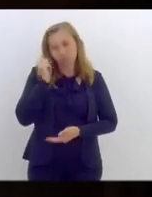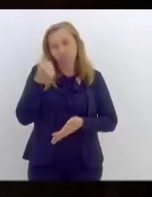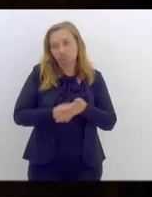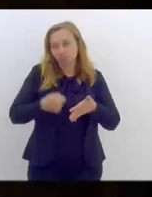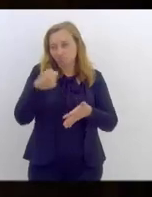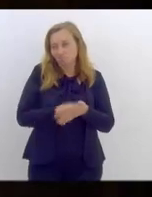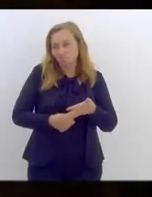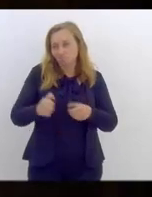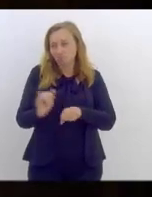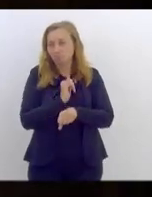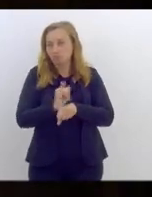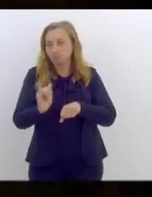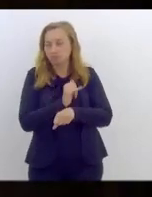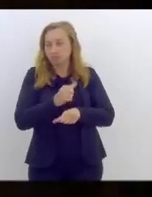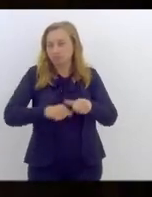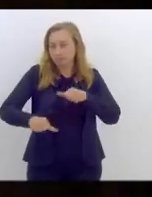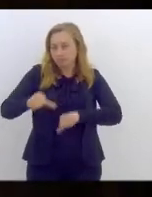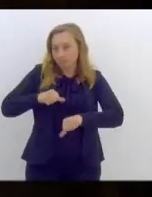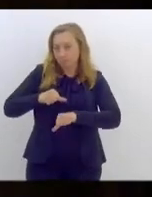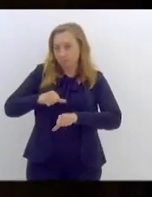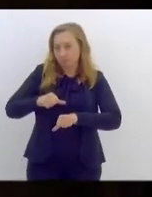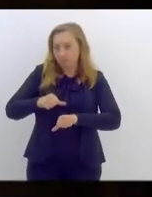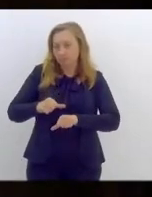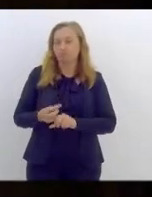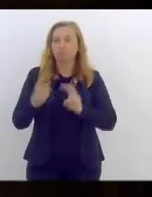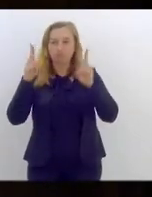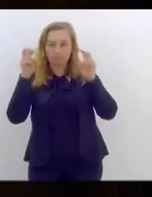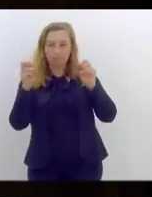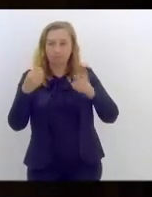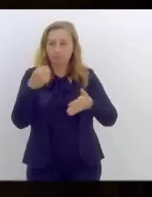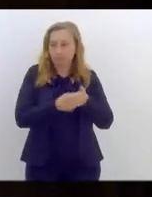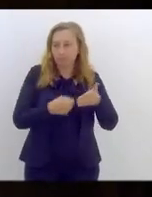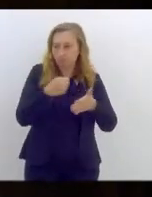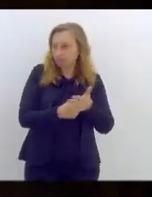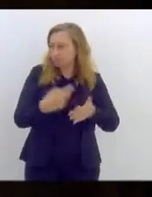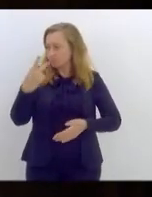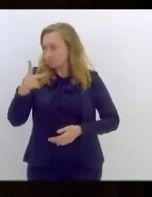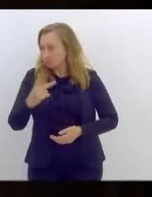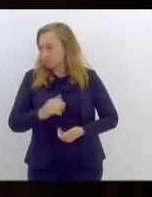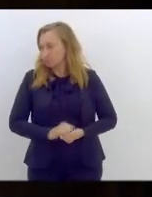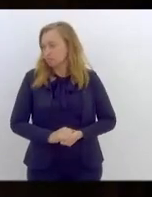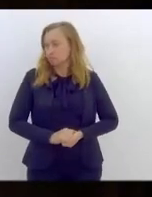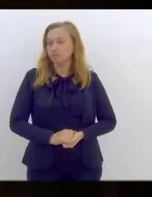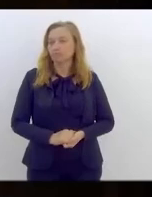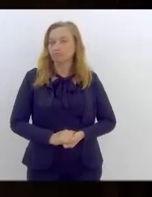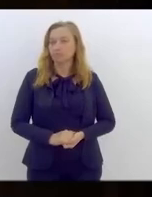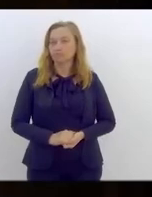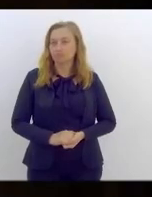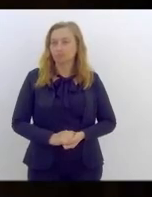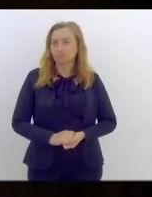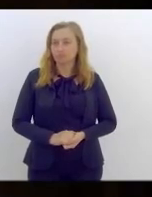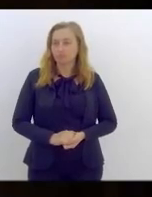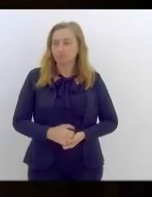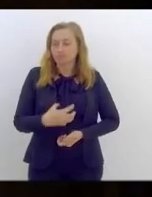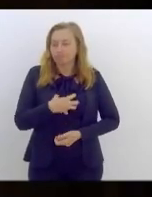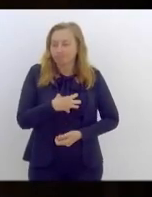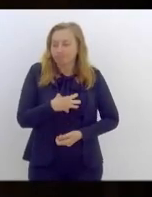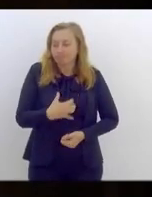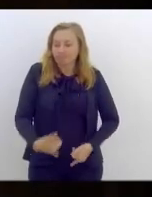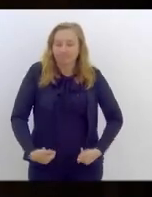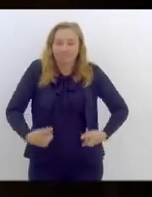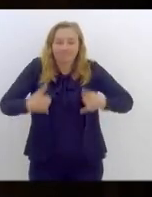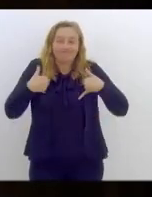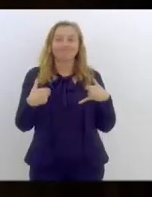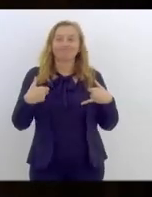para reverter essa situação. Essa foi a sua luta. A sua luta foi essa. E eu me sinto muito